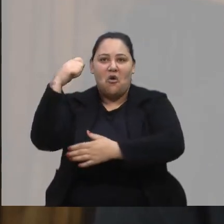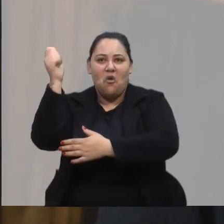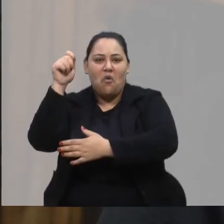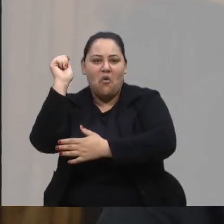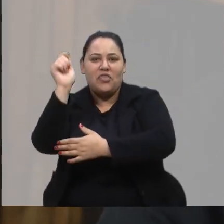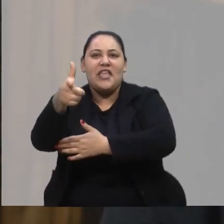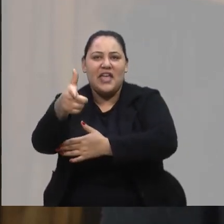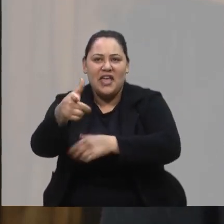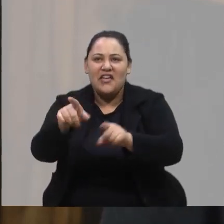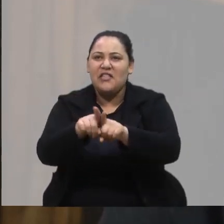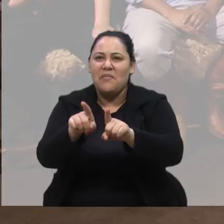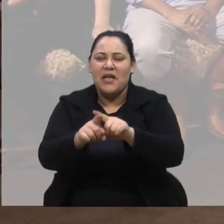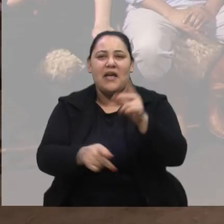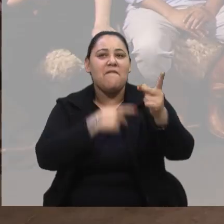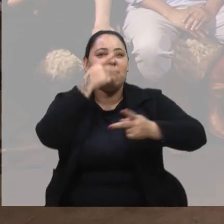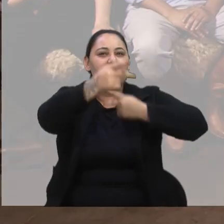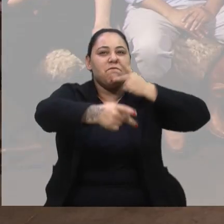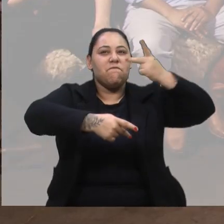Intérprete vocal, declamação.